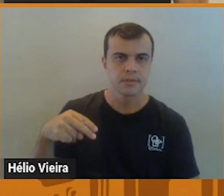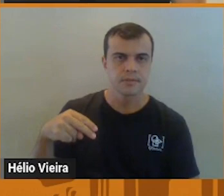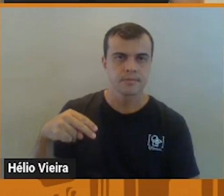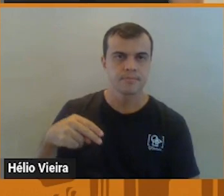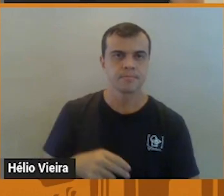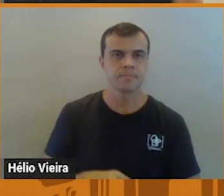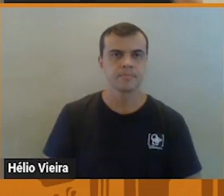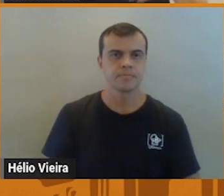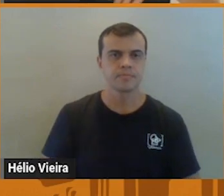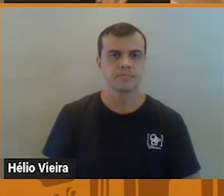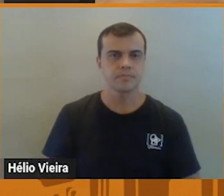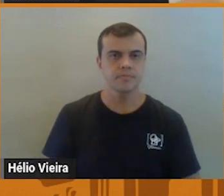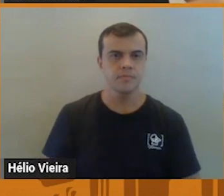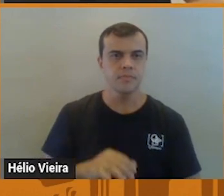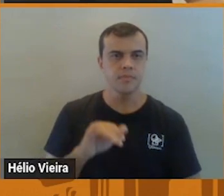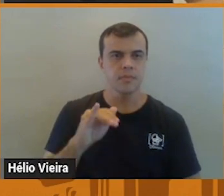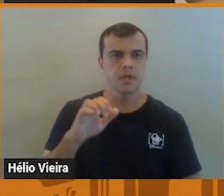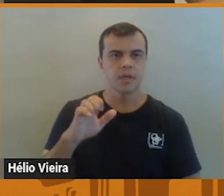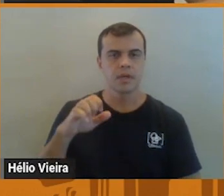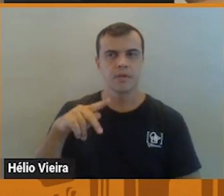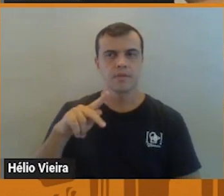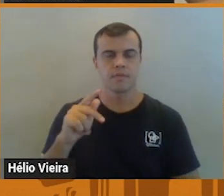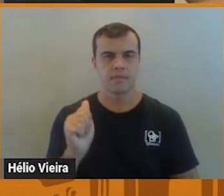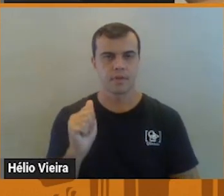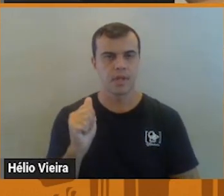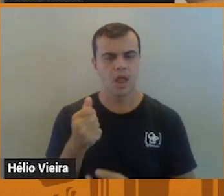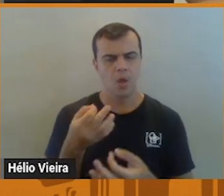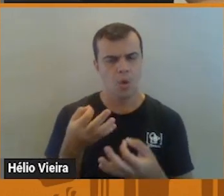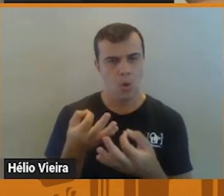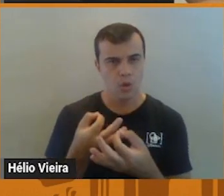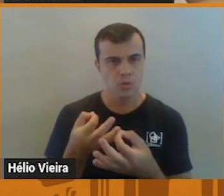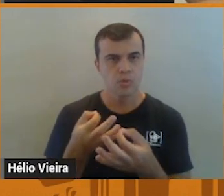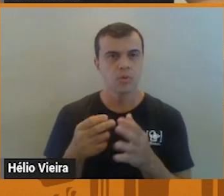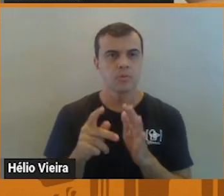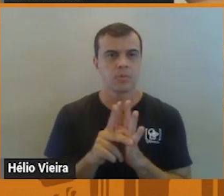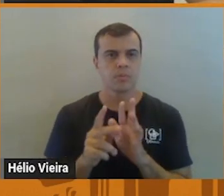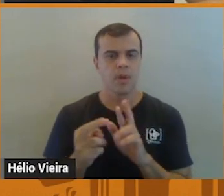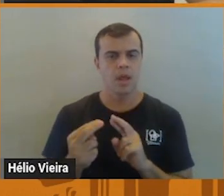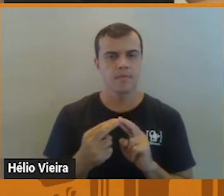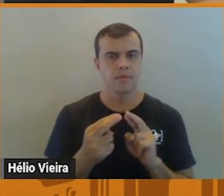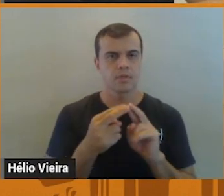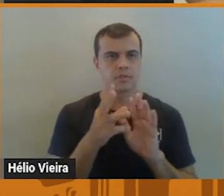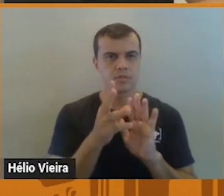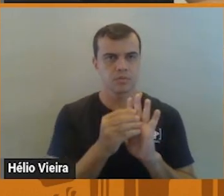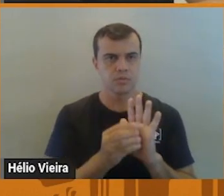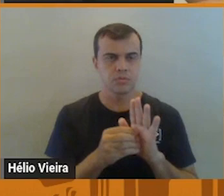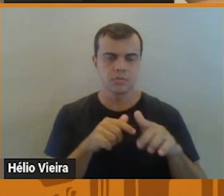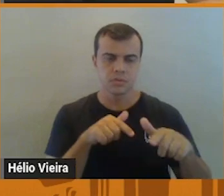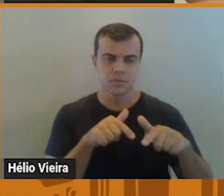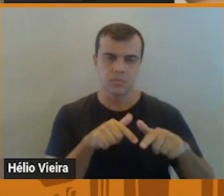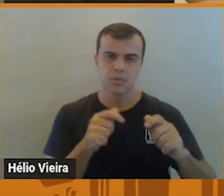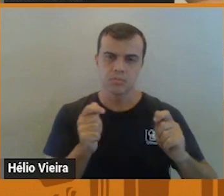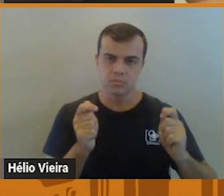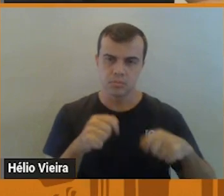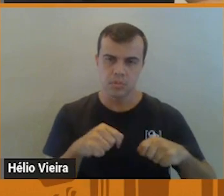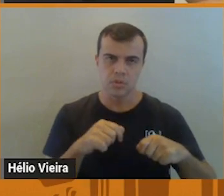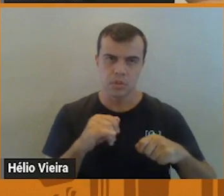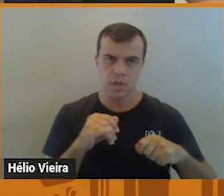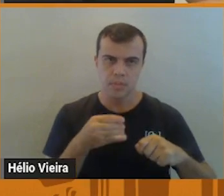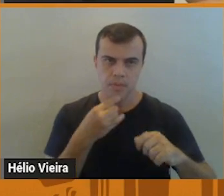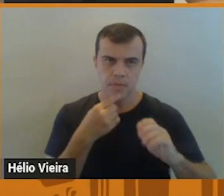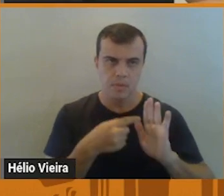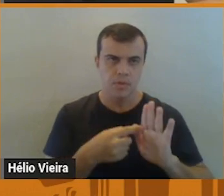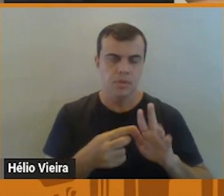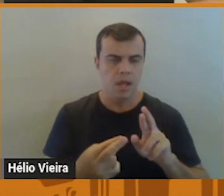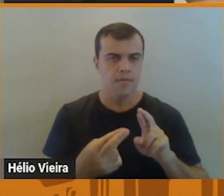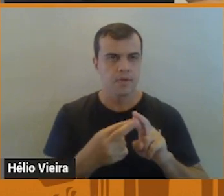e EFA são excelentes fontes de conteúdo para esse trabalho e podem ser apontados como